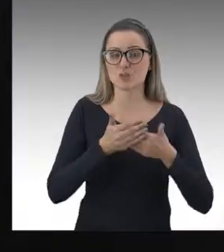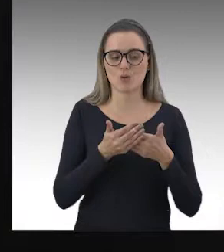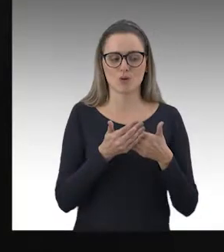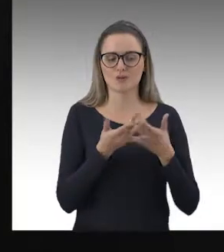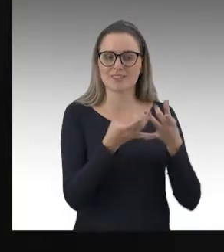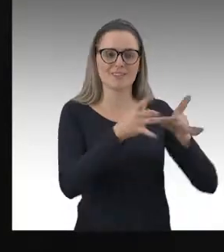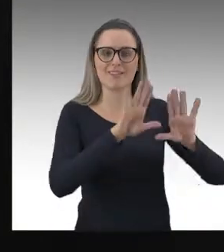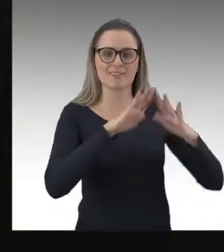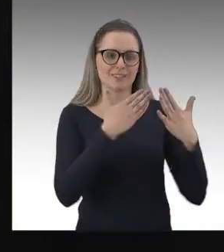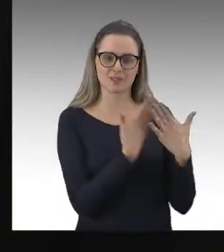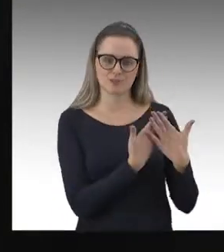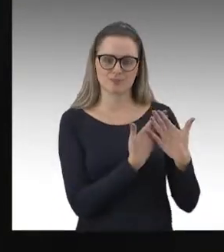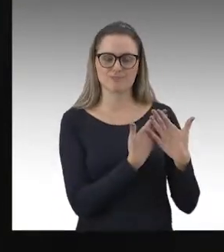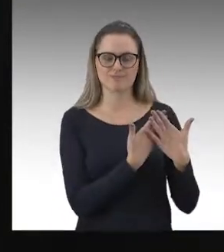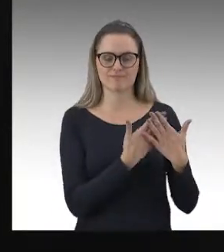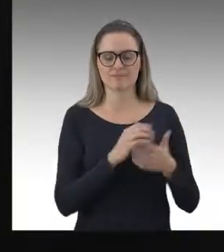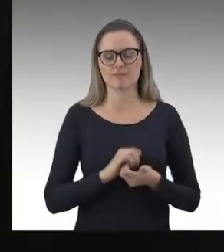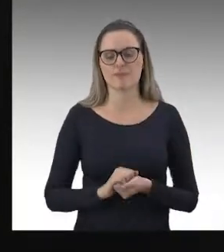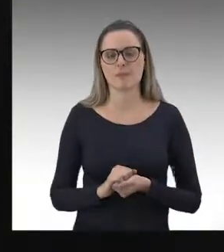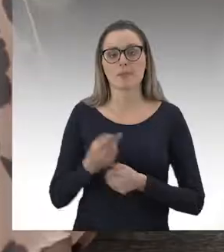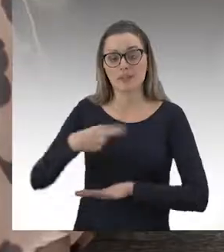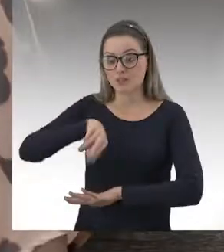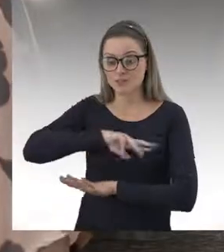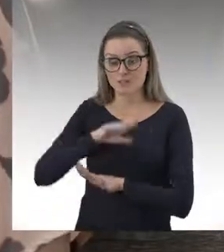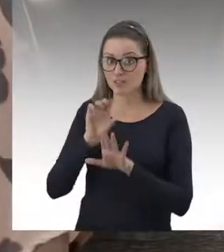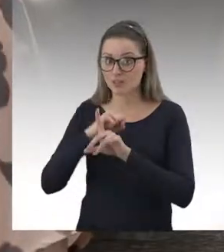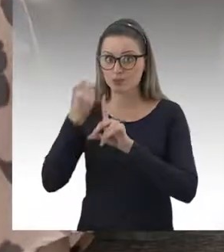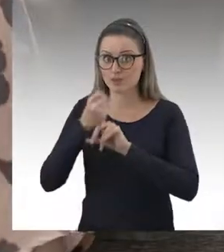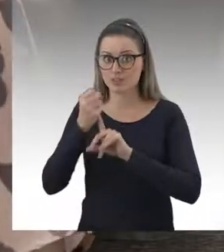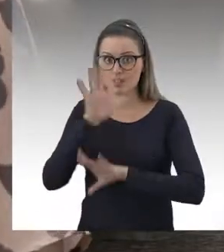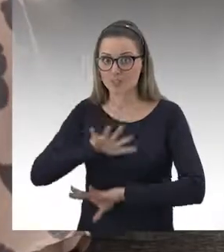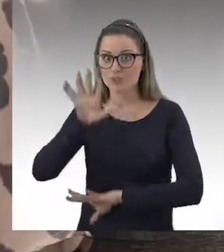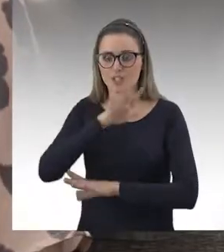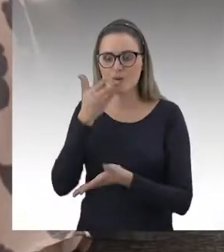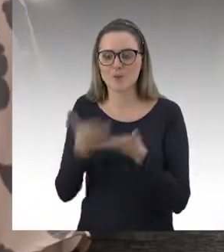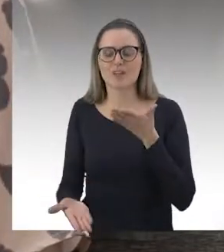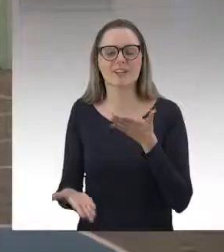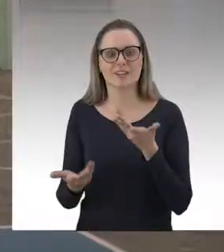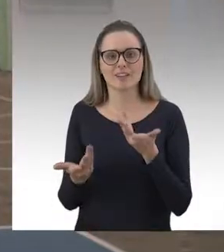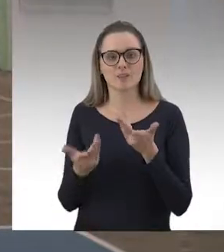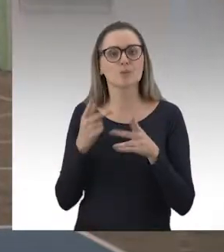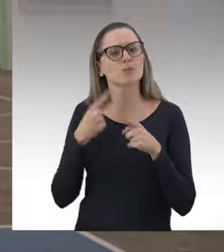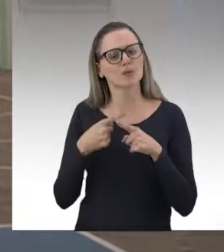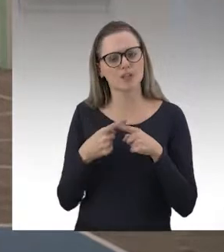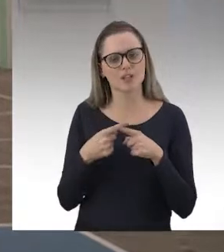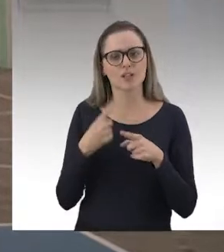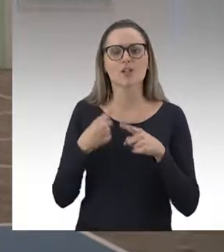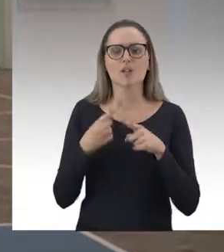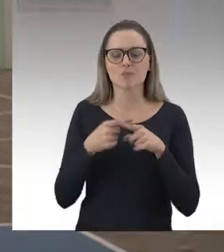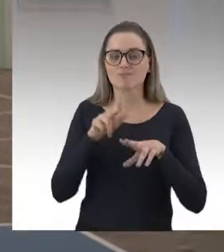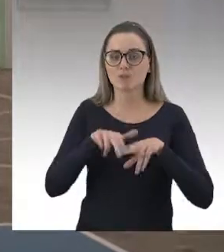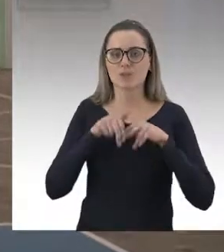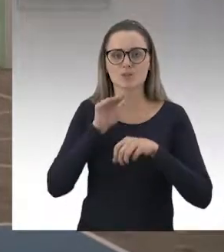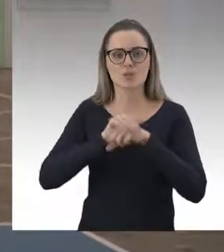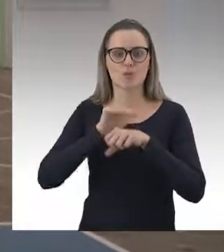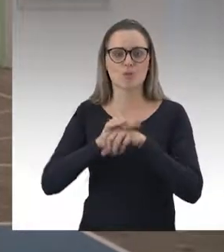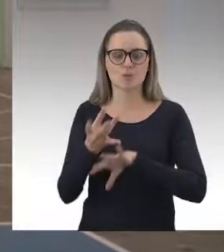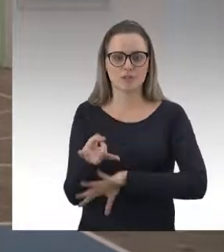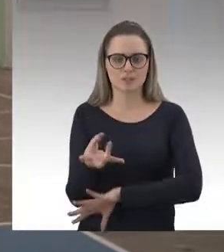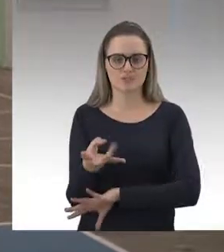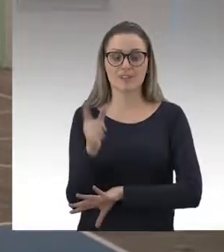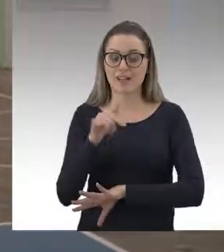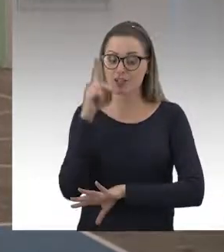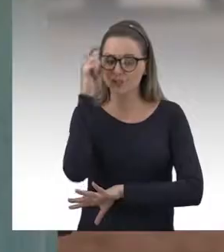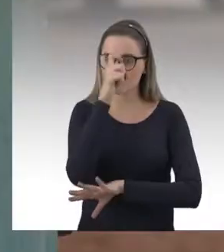escolar importante. Nós estamos perdendo, a sociedade está perdendo a juventude para o tráfico de drogas, né? E é um público difícil de